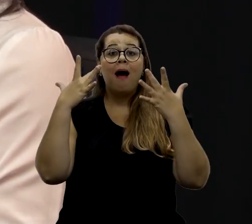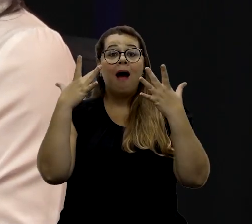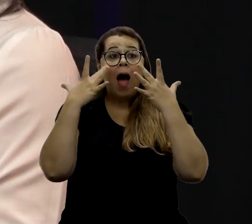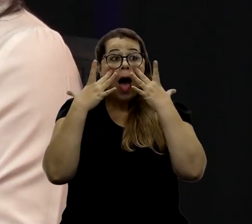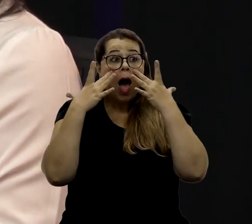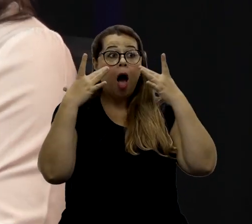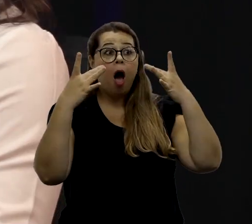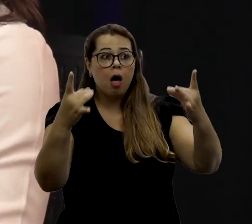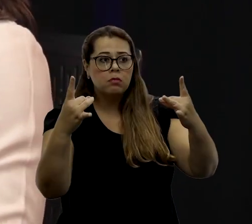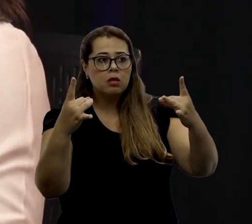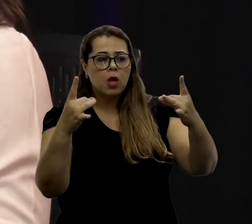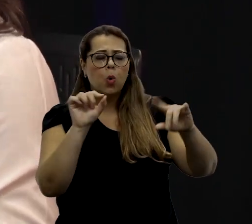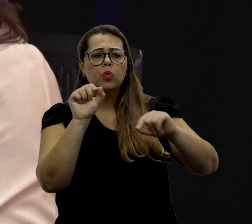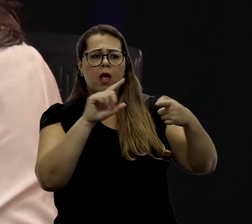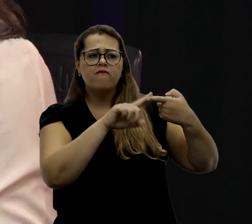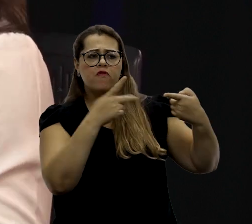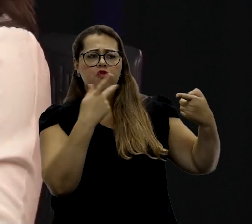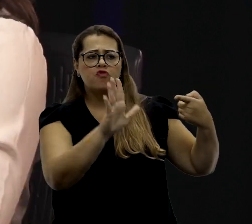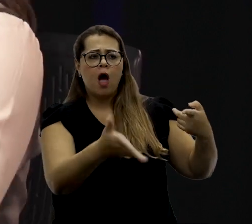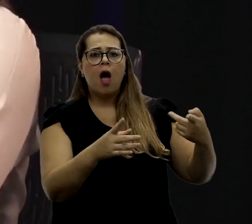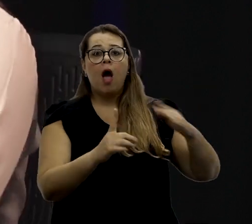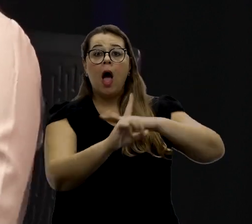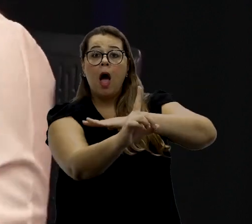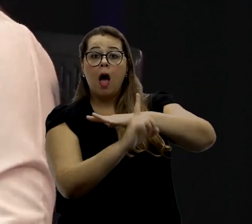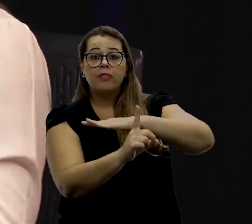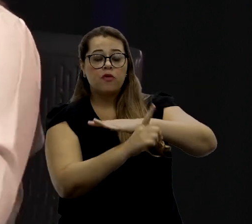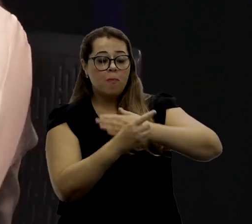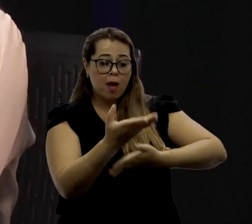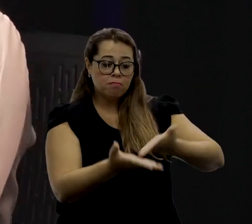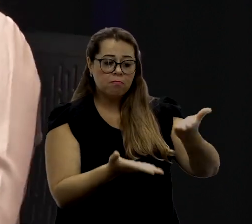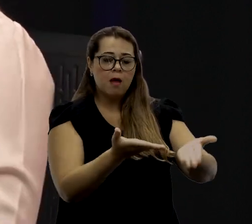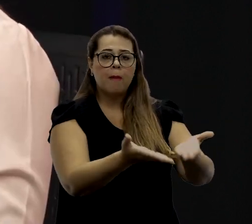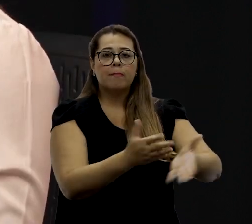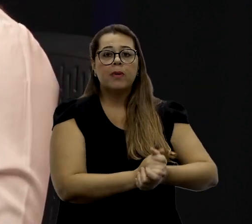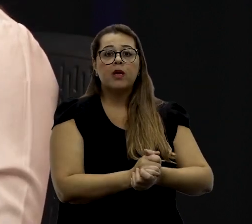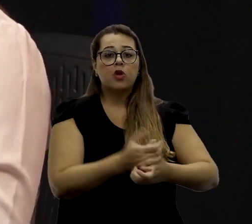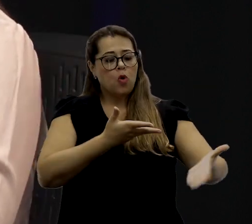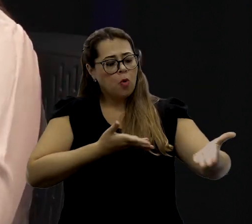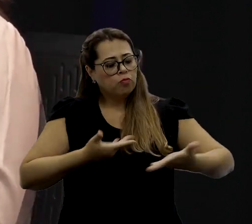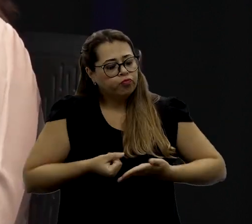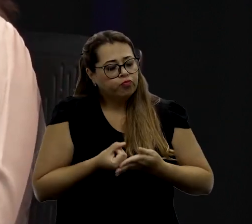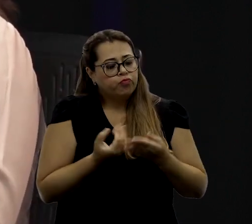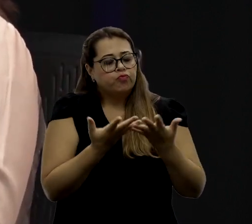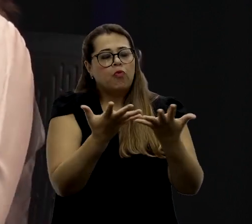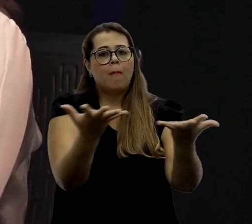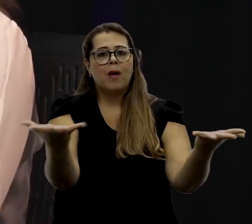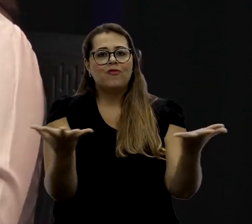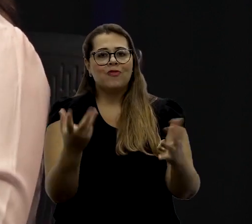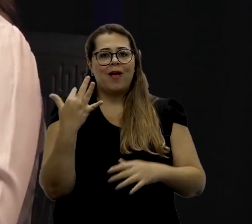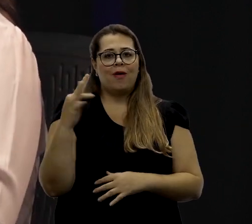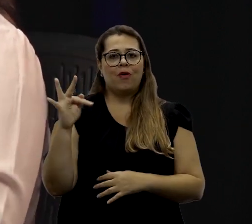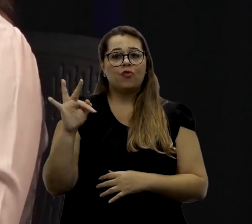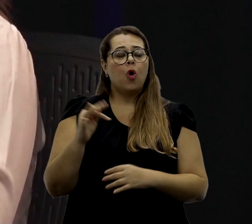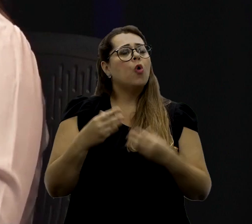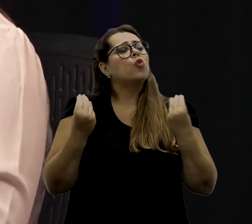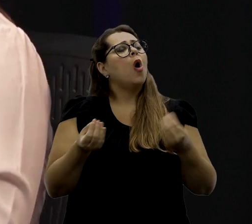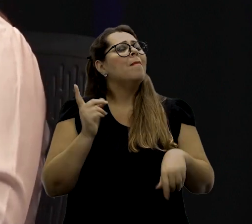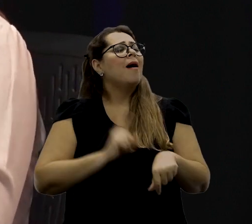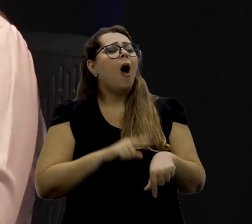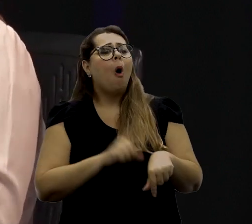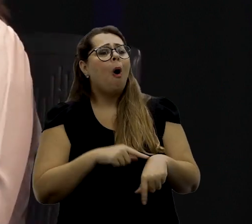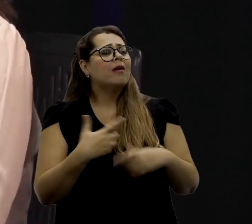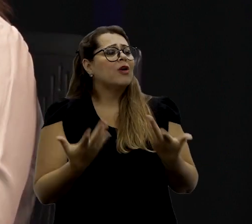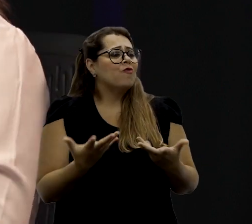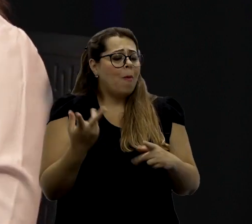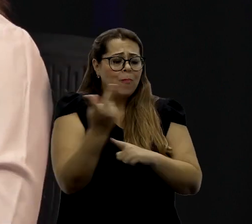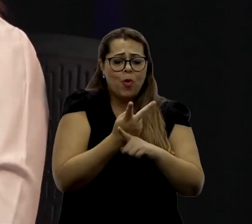fica a respeito de, além dessa terapia, de conversar, de compartilhar a dor, como saber a hora de buscar uma ajuda médica,